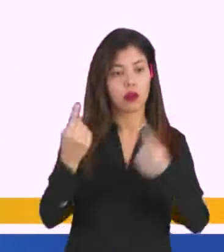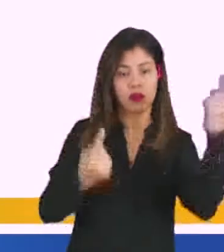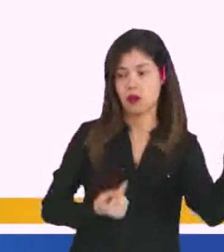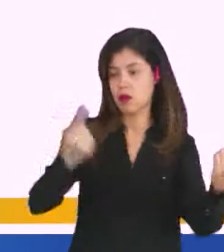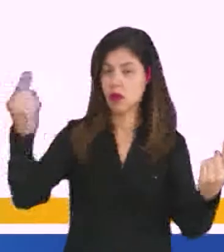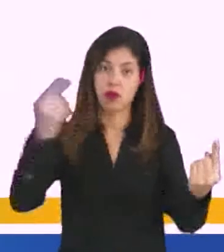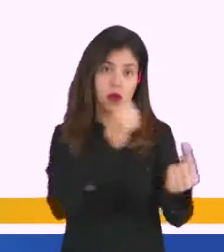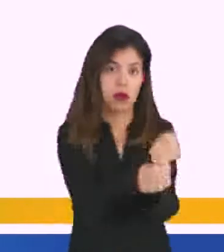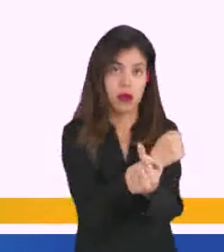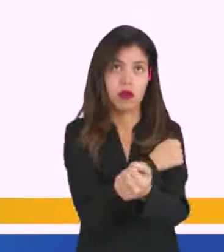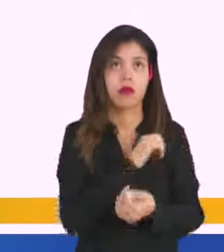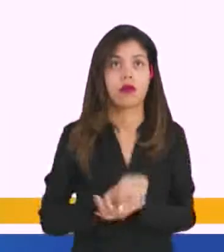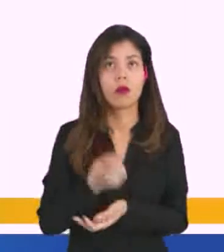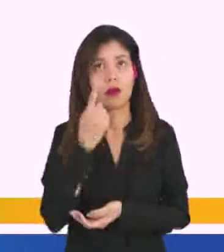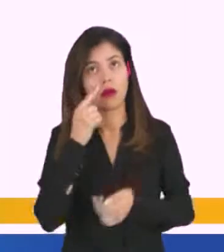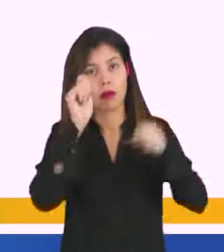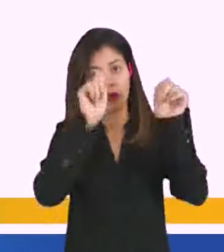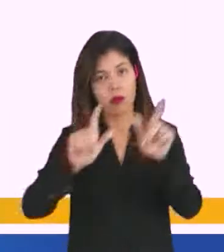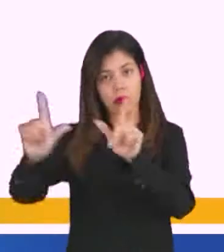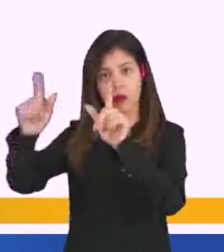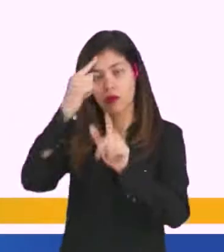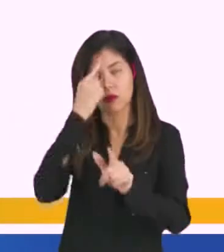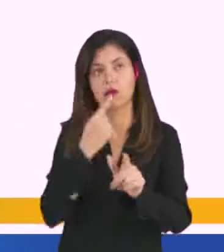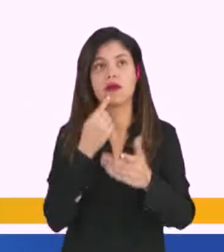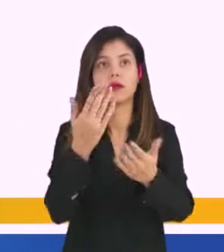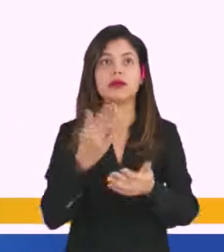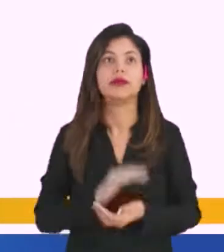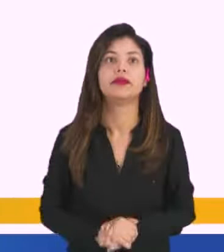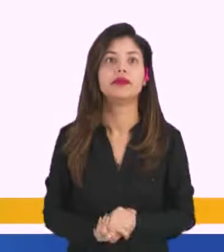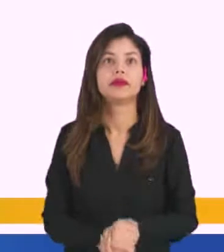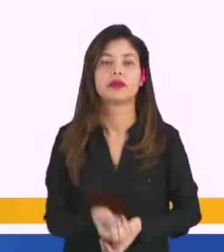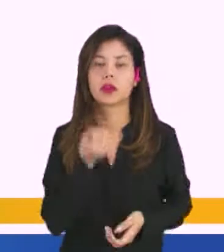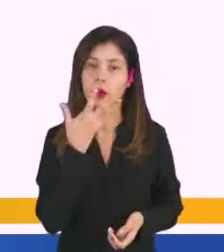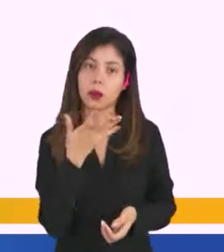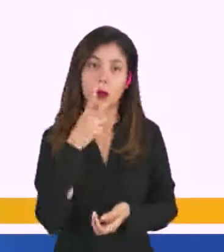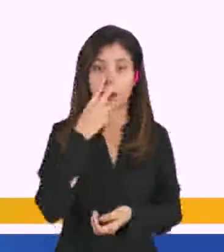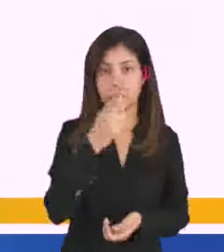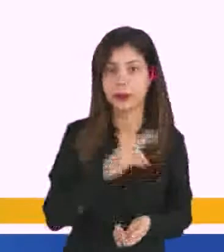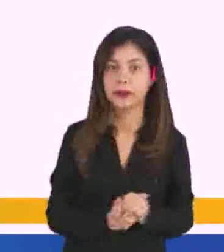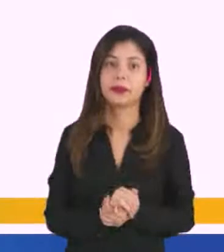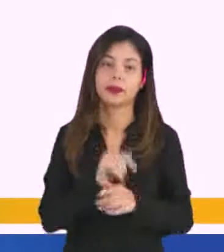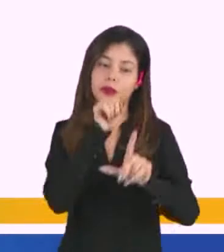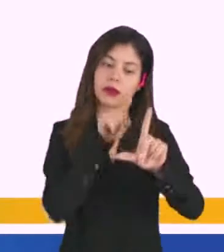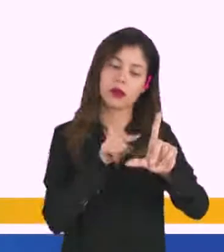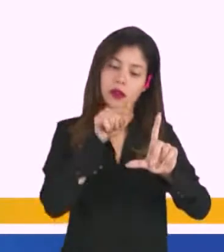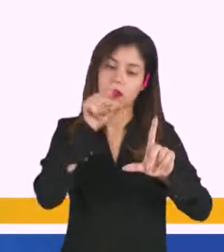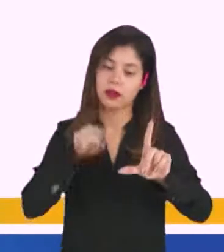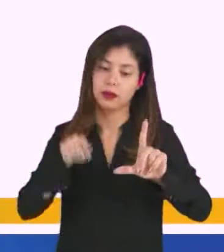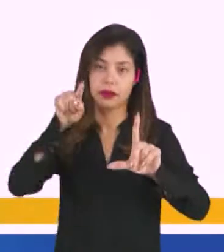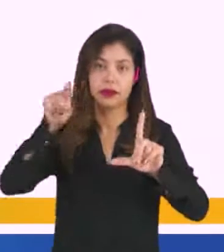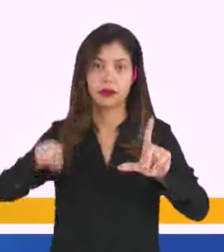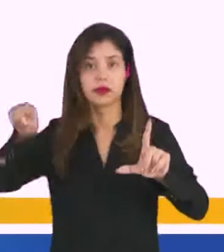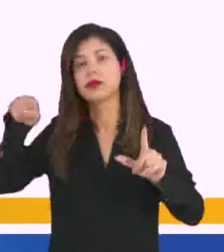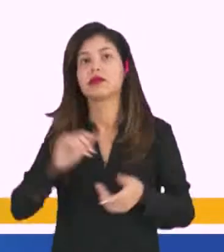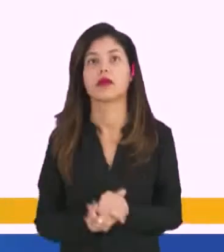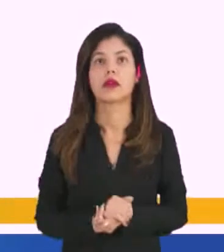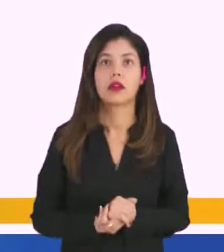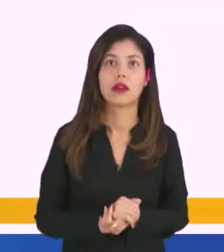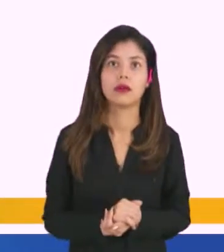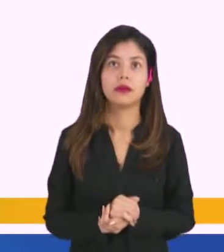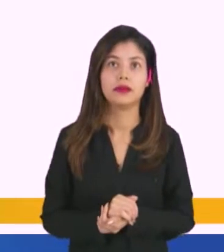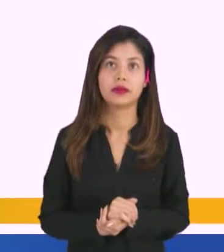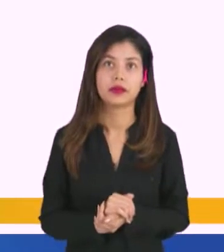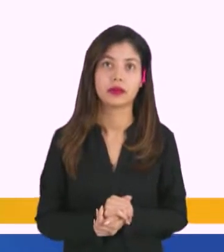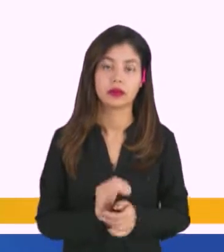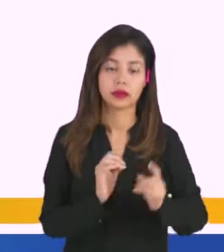outro. Observe esse gráfico que aparece aí para vocês. Olha, ele bem se parece com o gráfico de barras, mas esse é um exemplo de